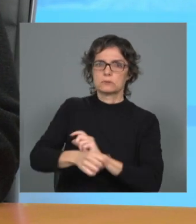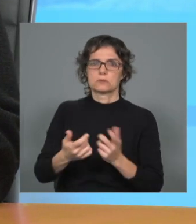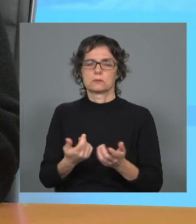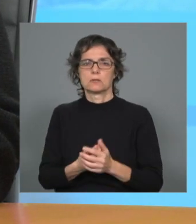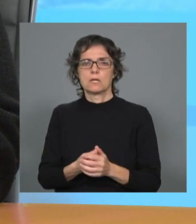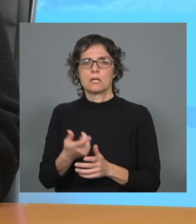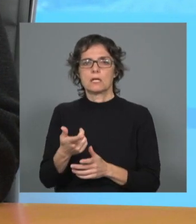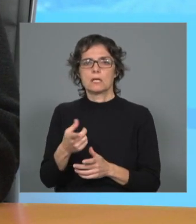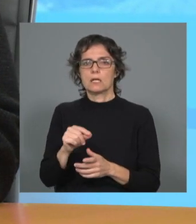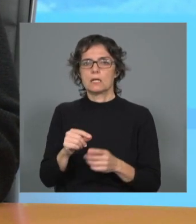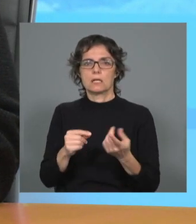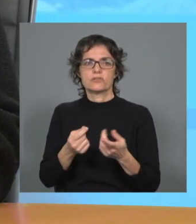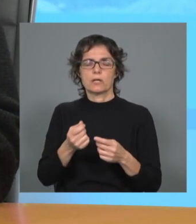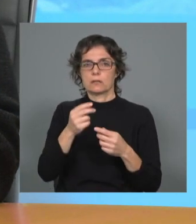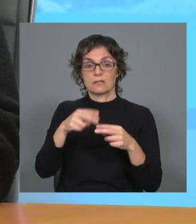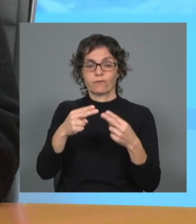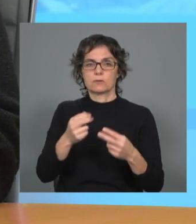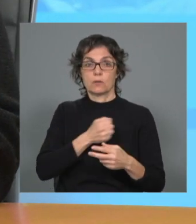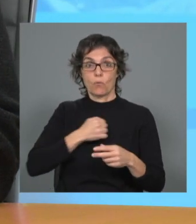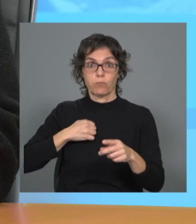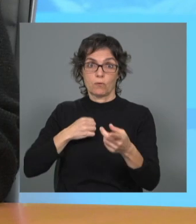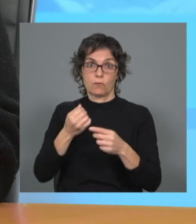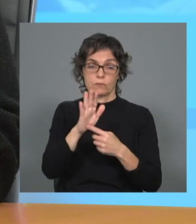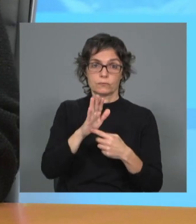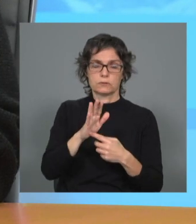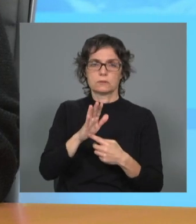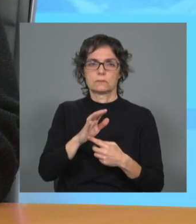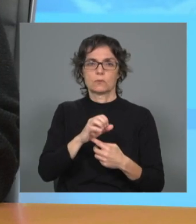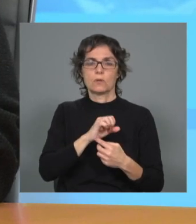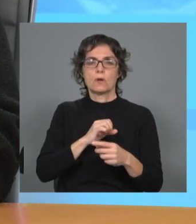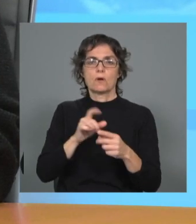estão a ser tão bem acolhidos, já à porta da Polónia,